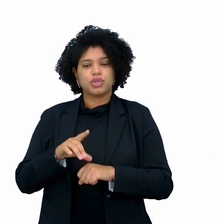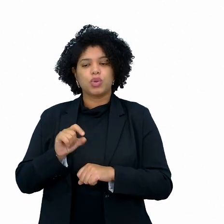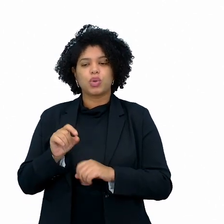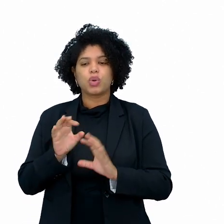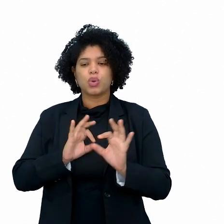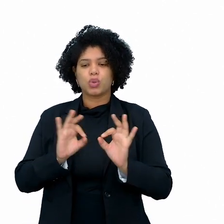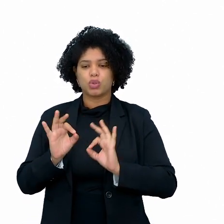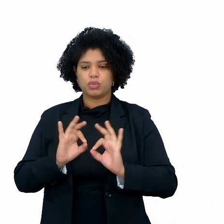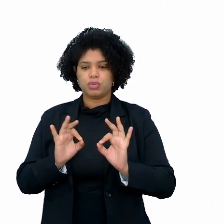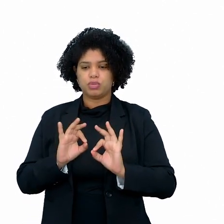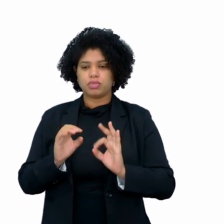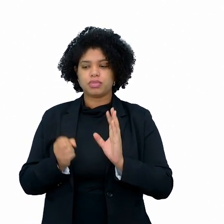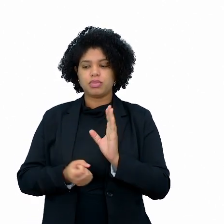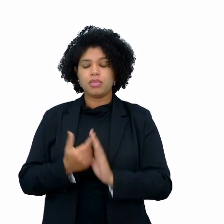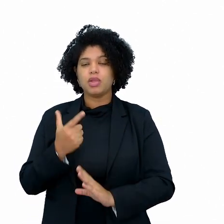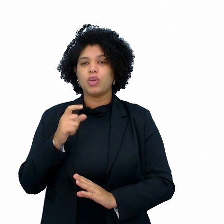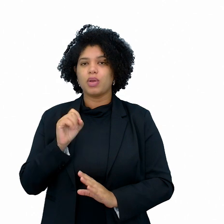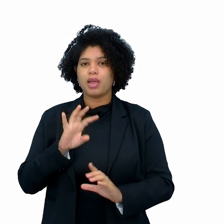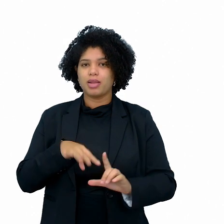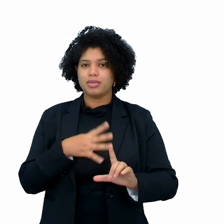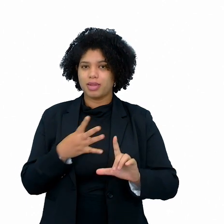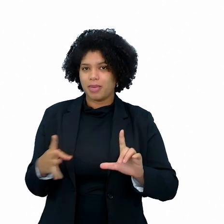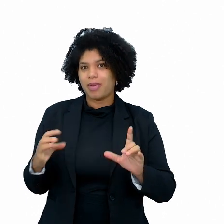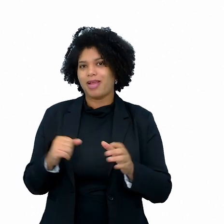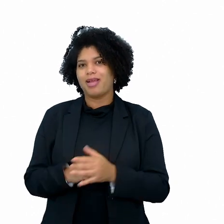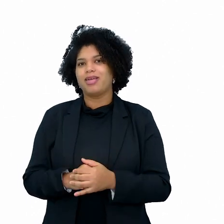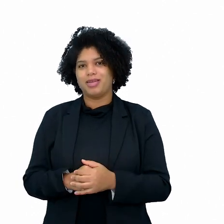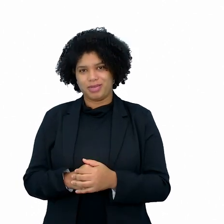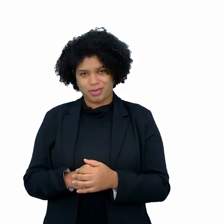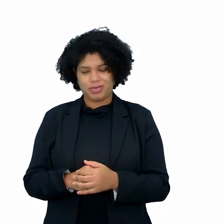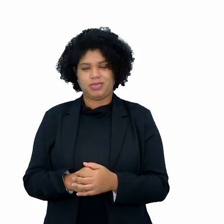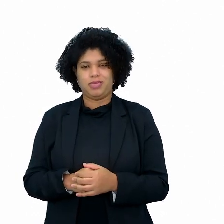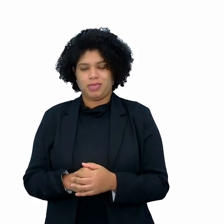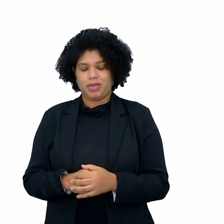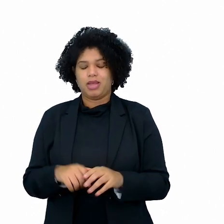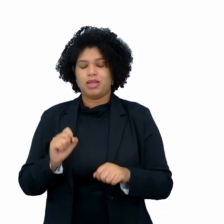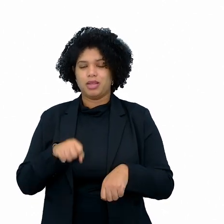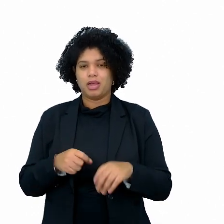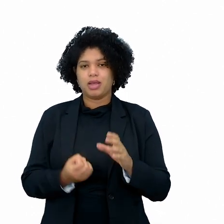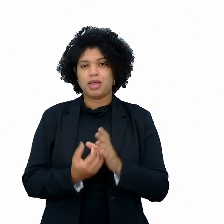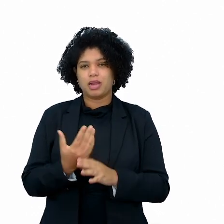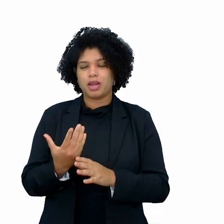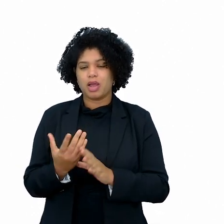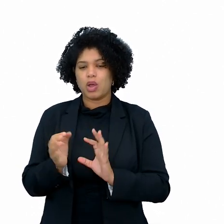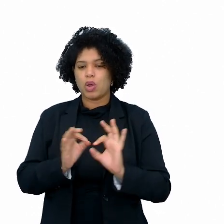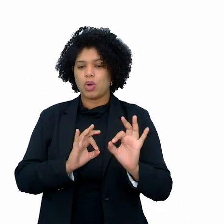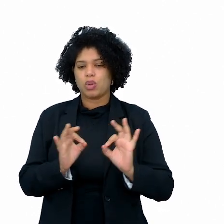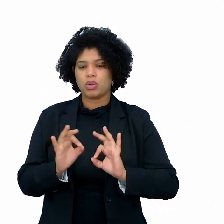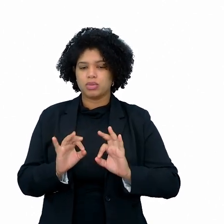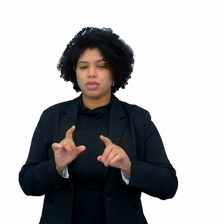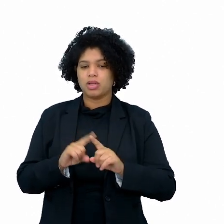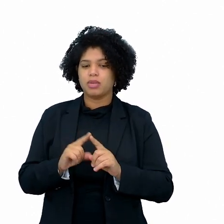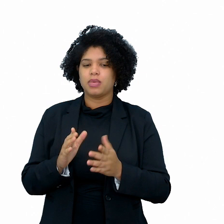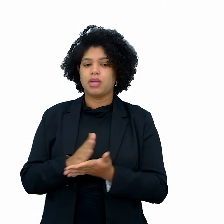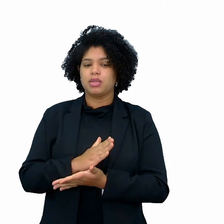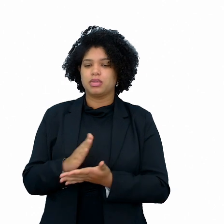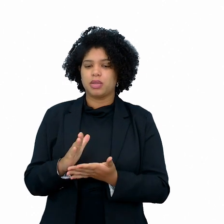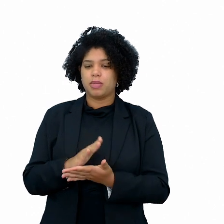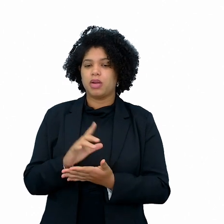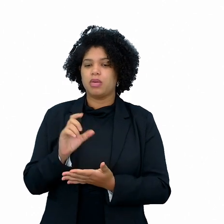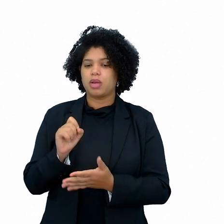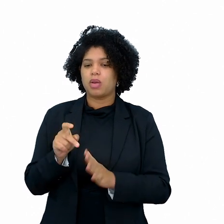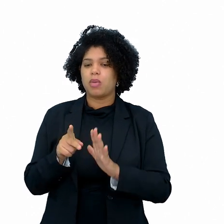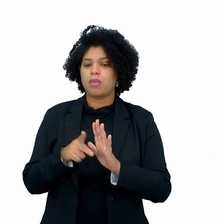organizadores, a elaboração de tabelas, a definição de categorias, criar organogramas e separar elementos pelo diagrama de